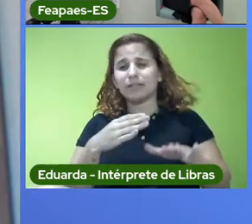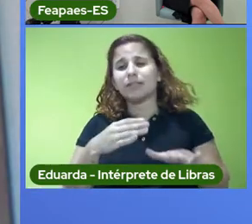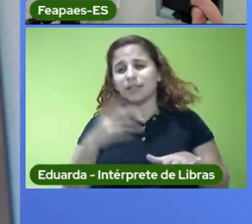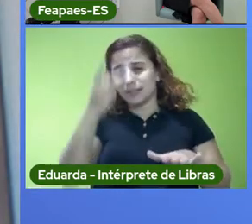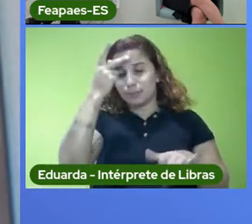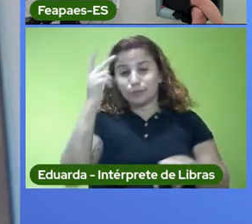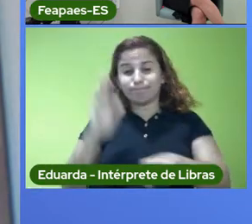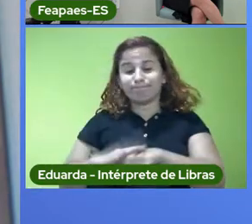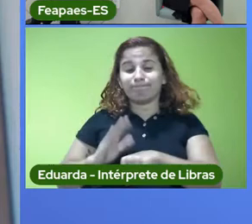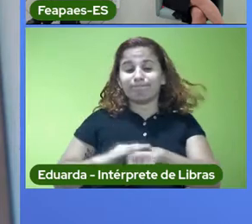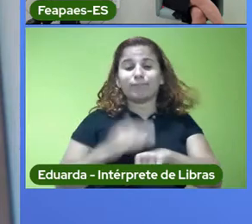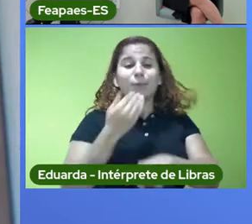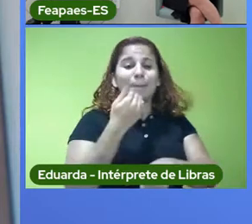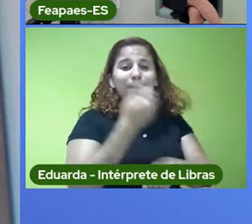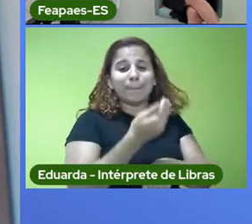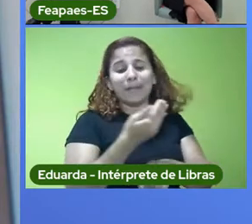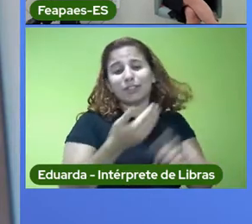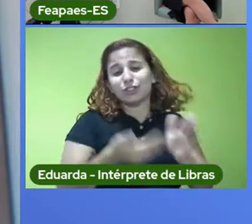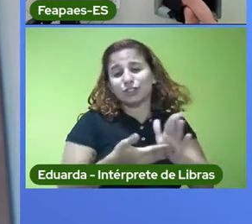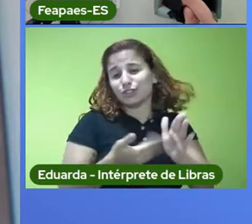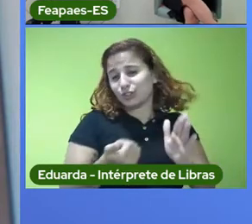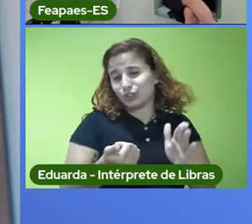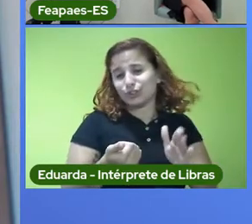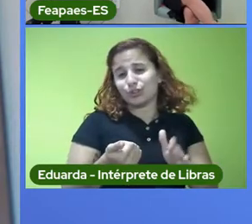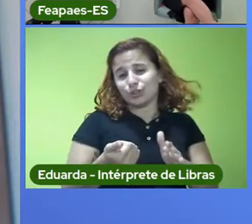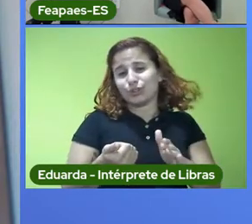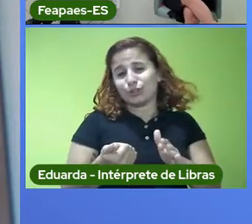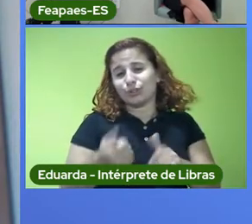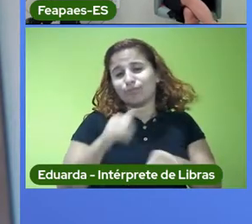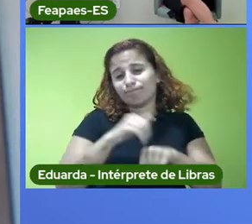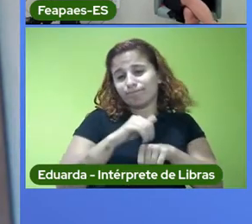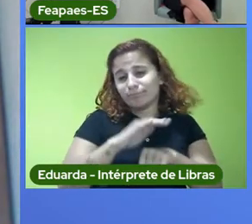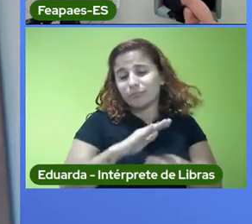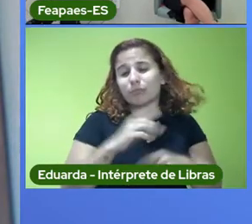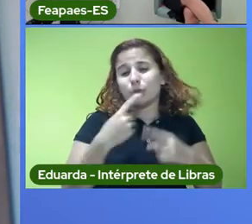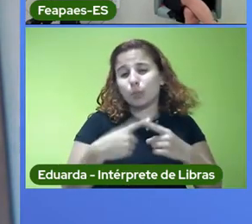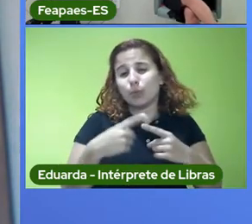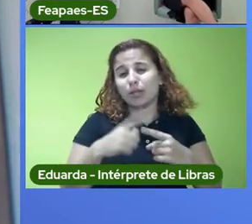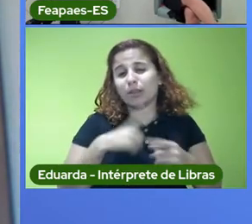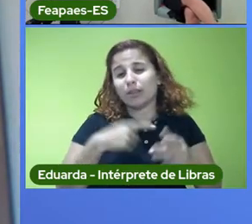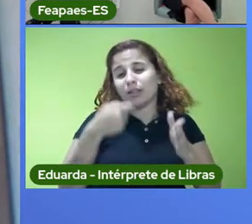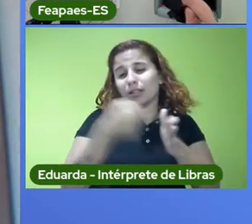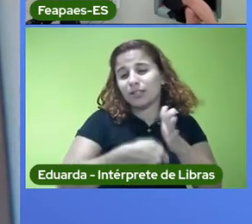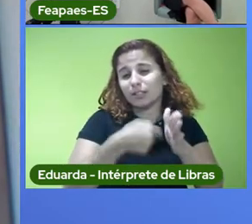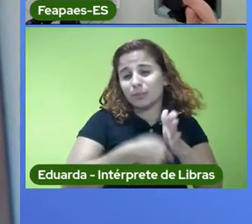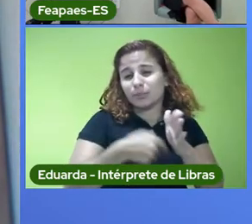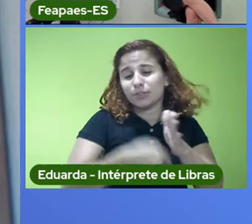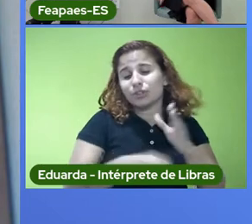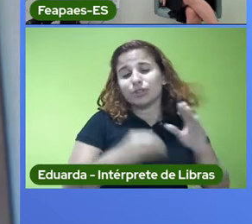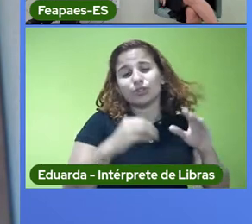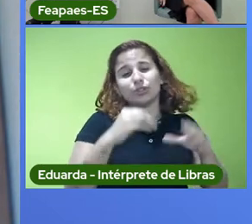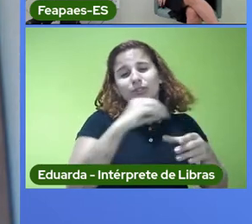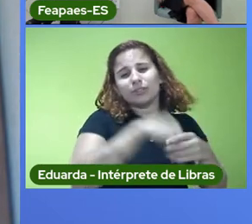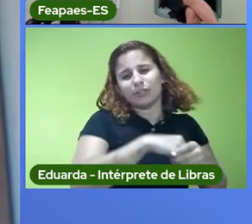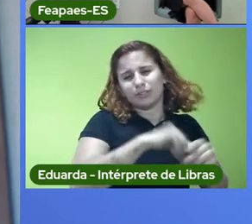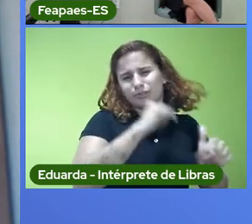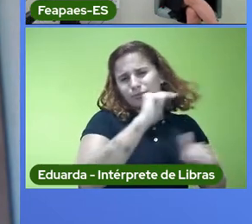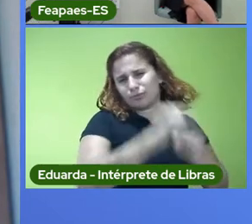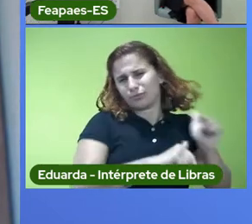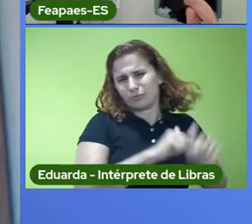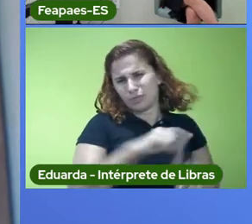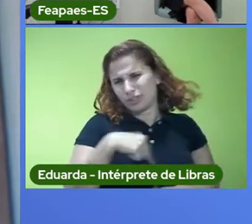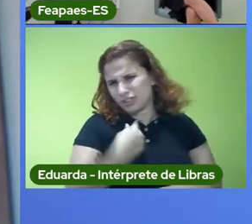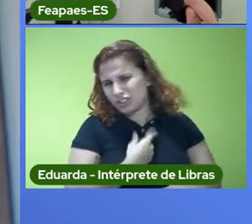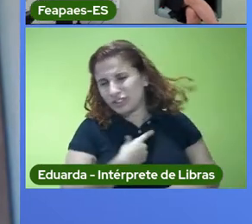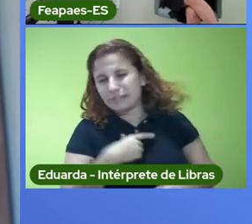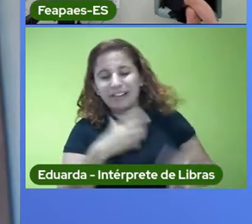abandonando o emprego pelas barreiras cotidianamente ali impostas. Então, não vamos romantizar nenhum ponto nem outro, né? A